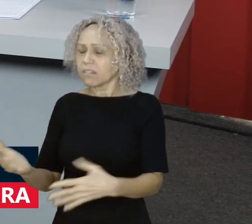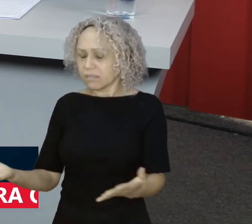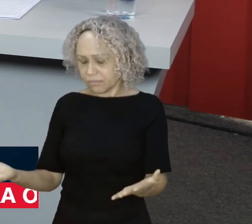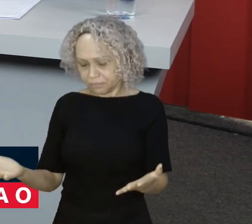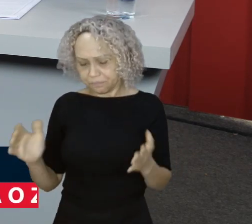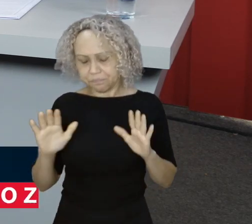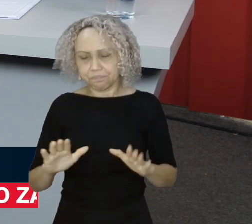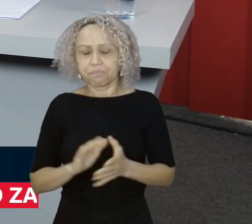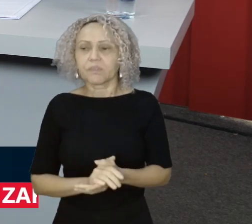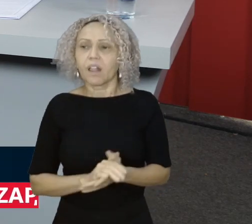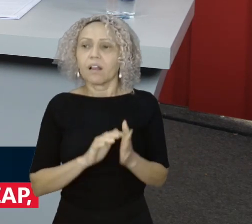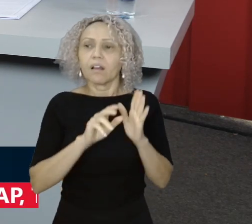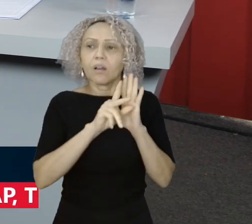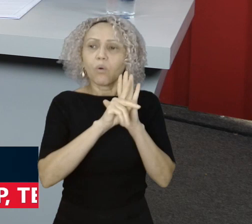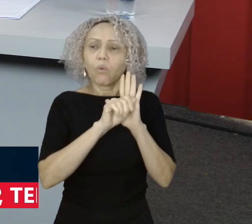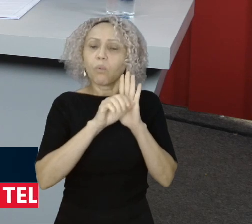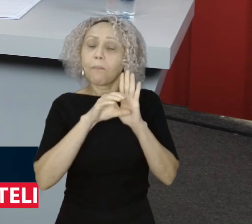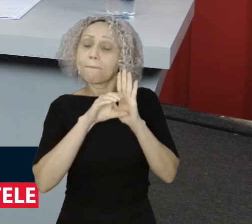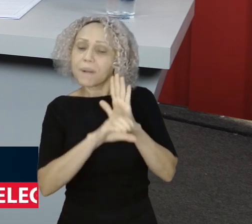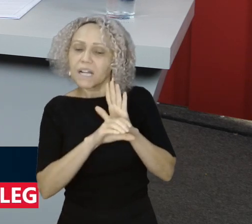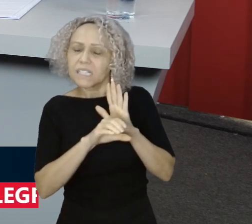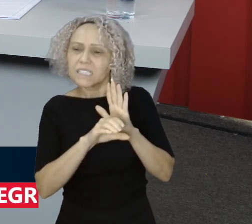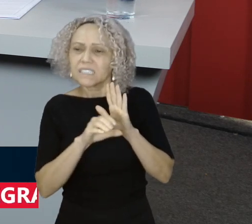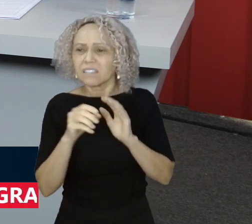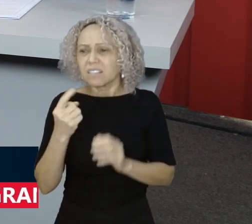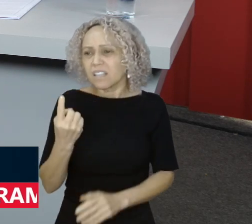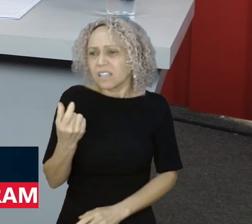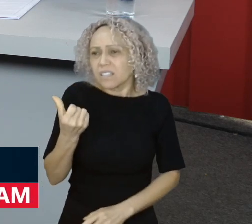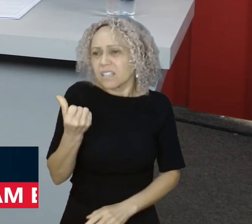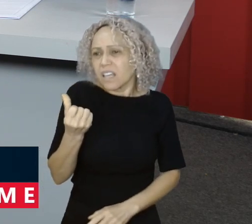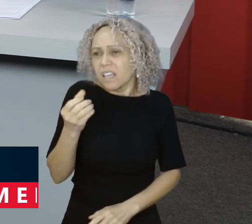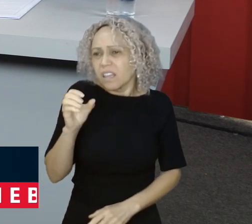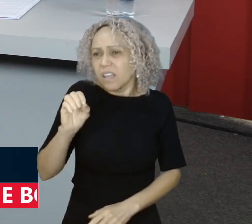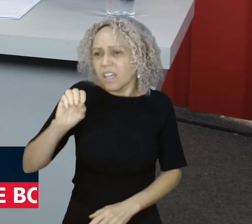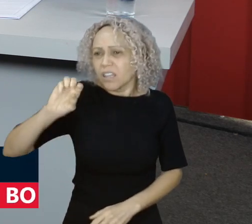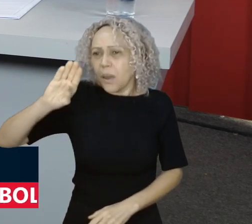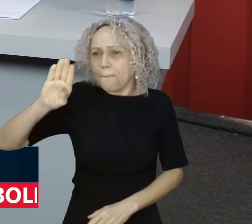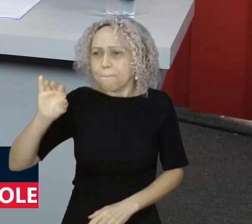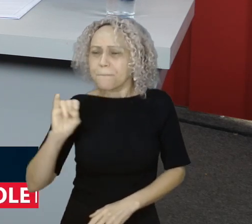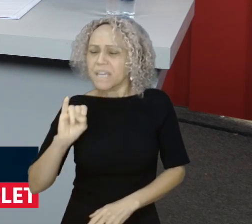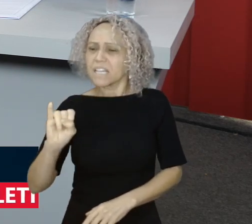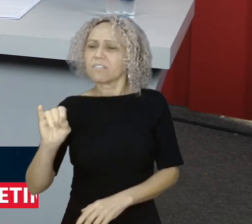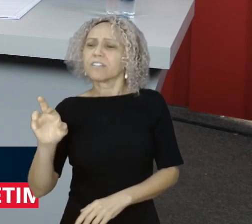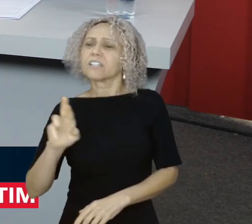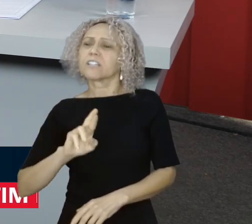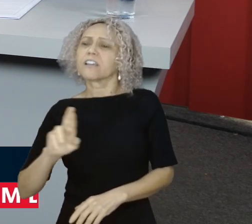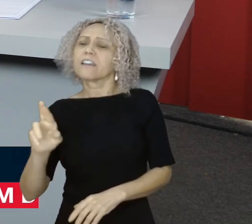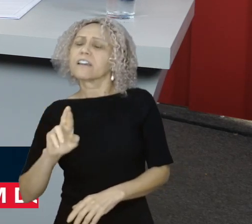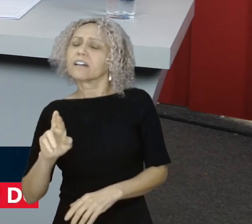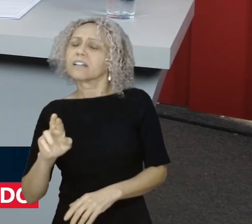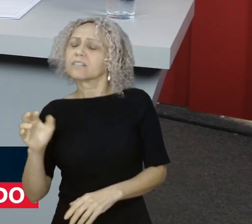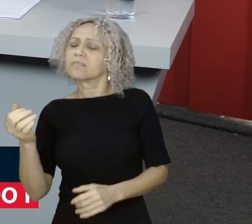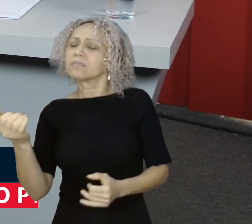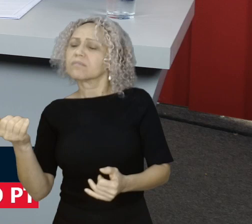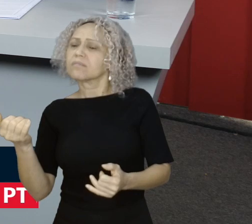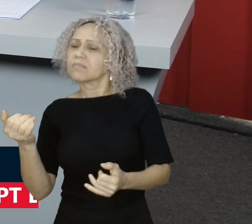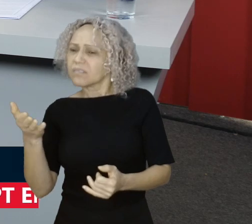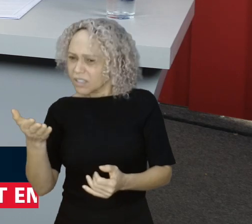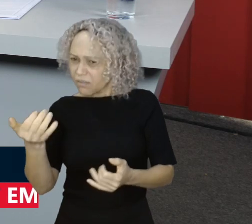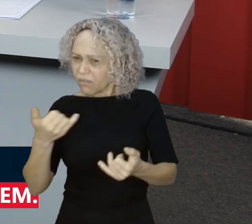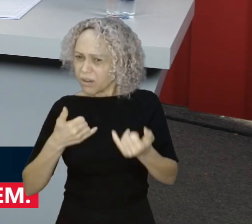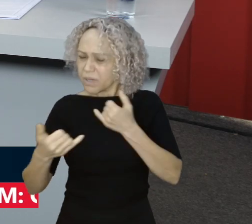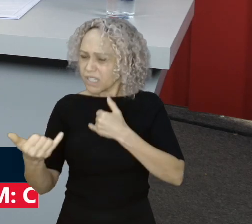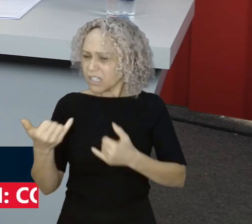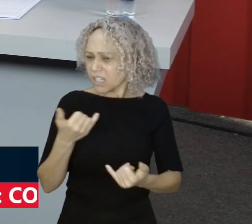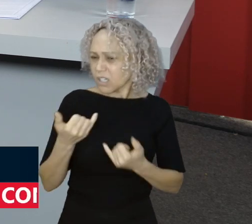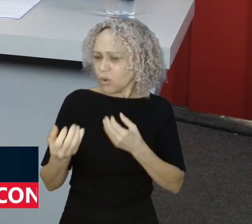são 160 bilhões de reais. Eu queria que o senhor explicasse para a gente como é que vai funcionar essa modalidade e quem é aí o público-alvo. Pois